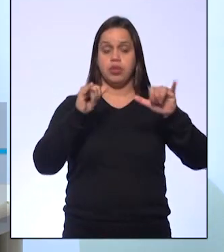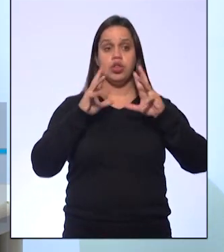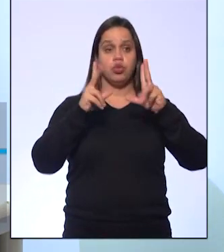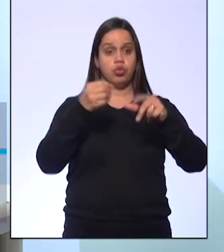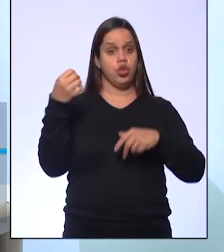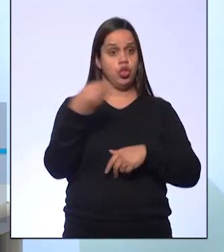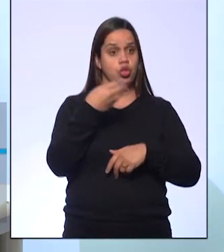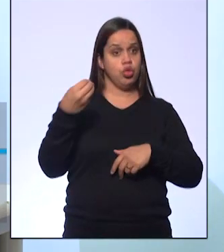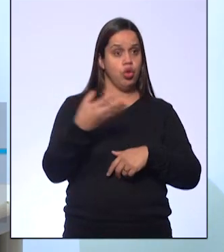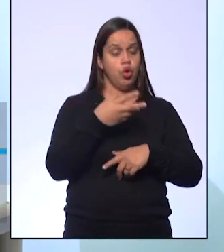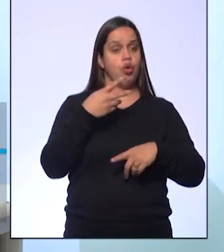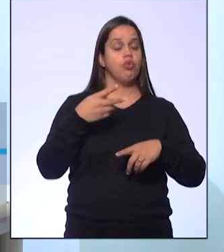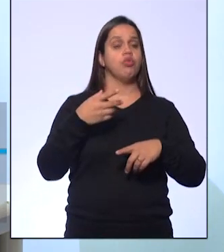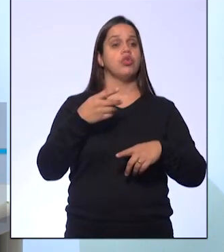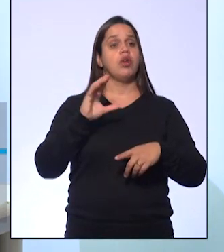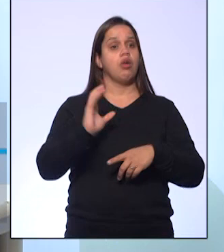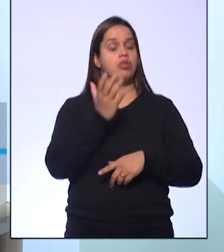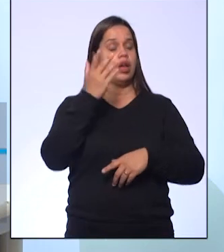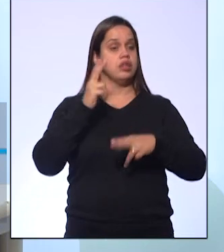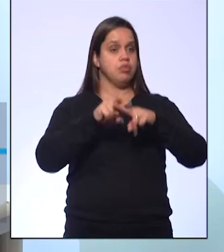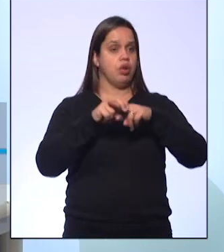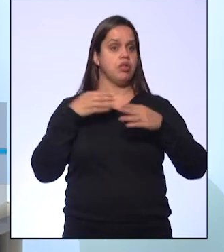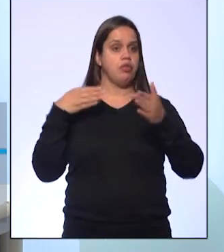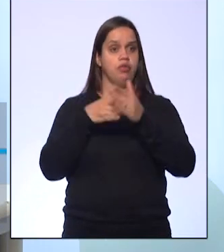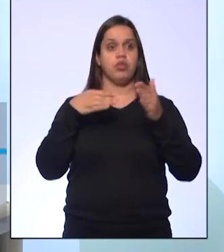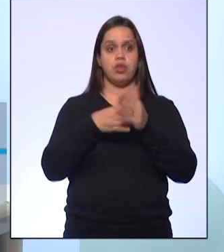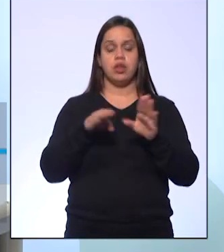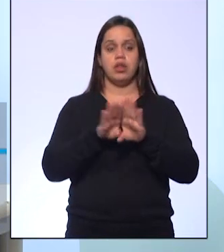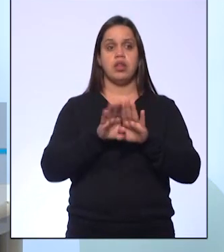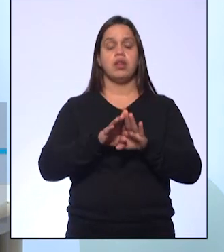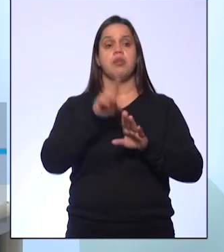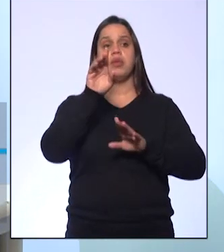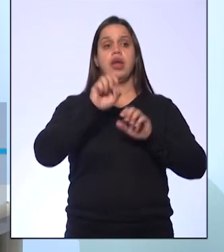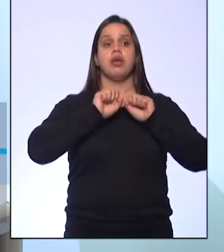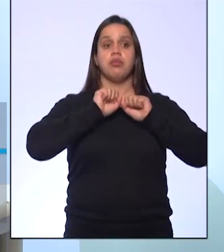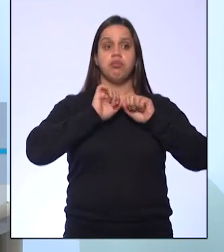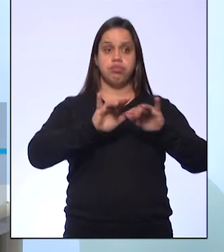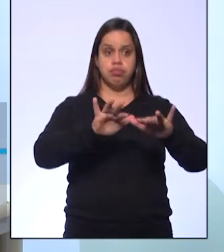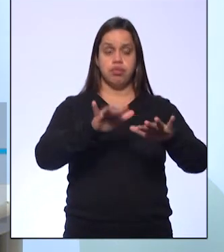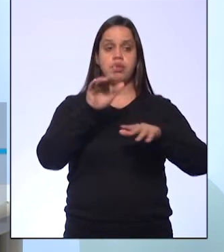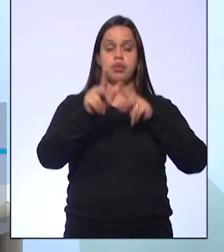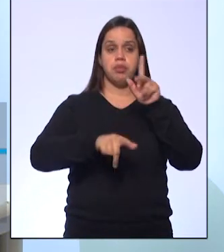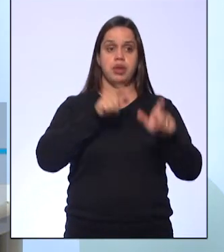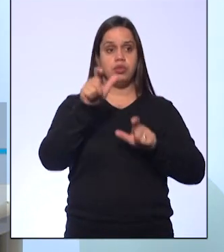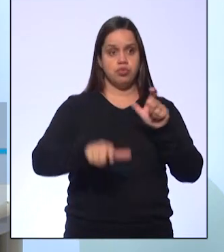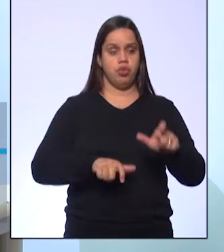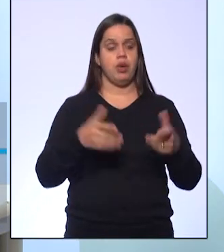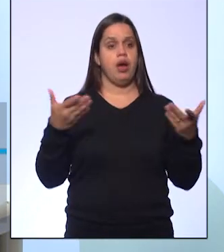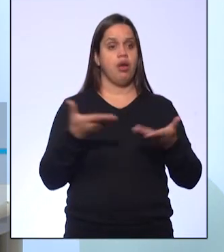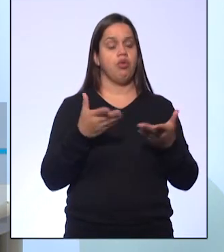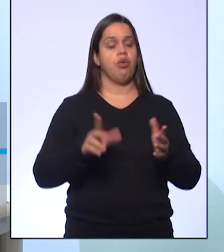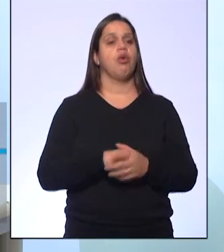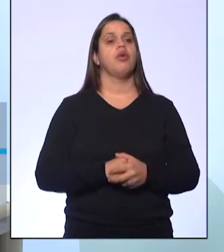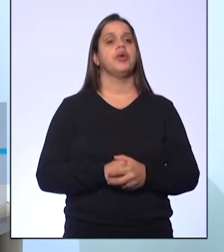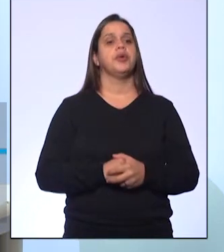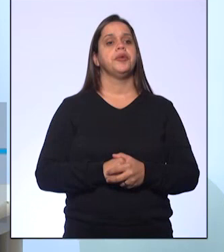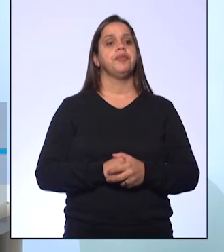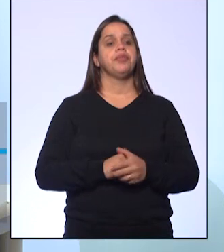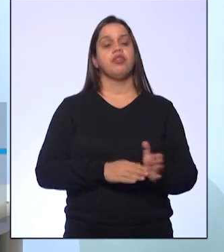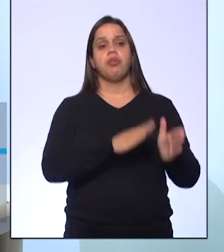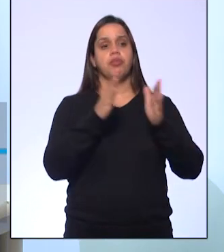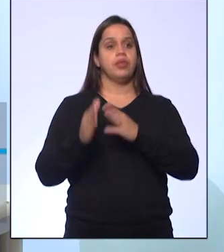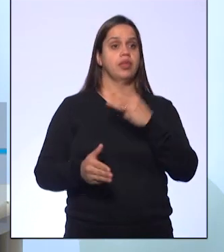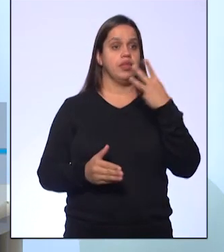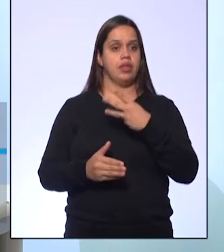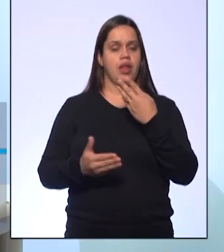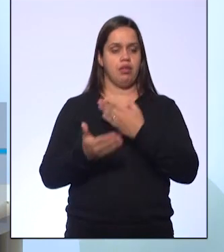atualizações sobre essa questão das fronteiras e o fluxo de pessoas. Então agora a gente vai para a parte 3 da aula. Essa